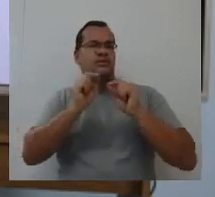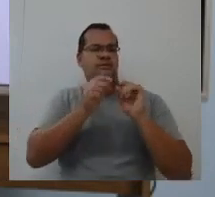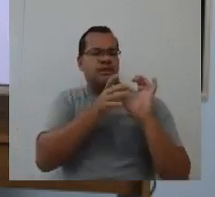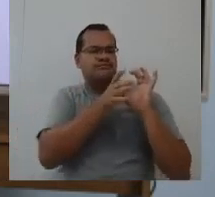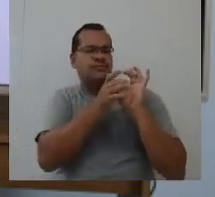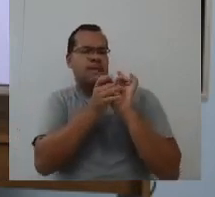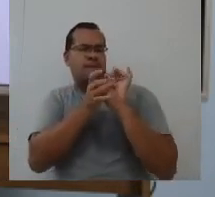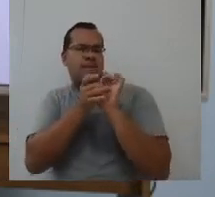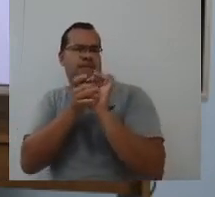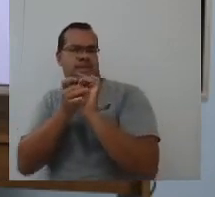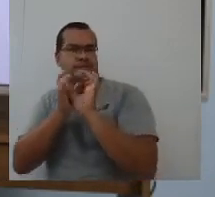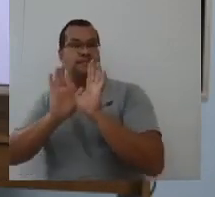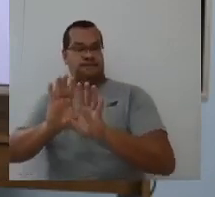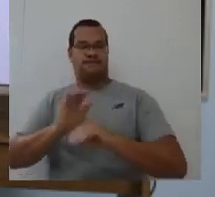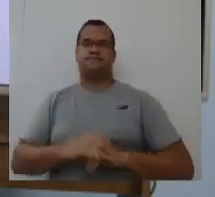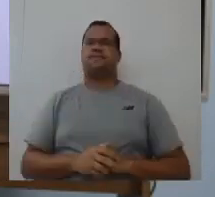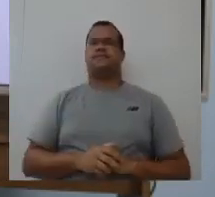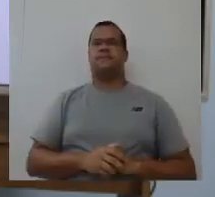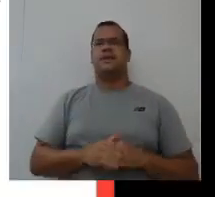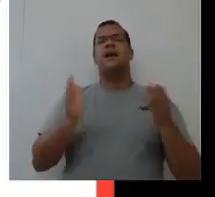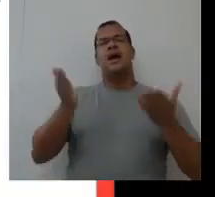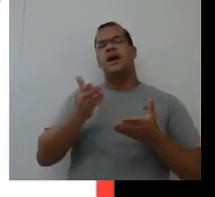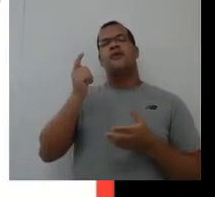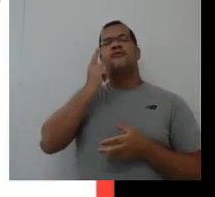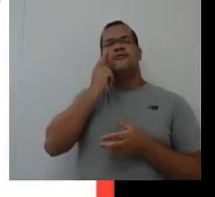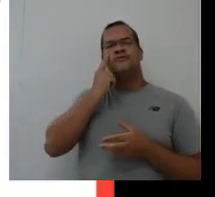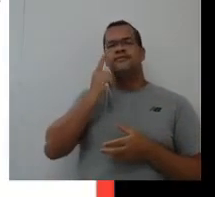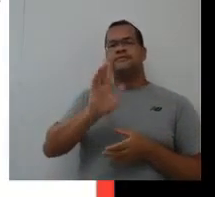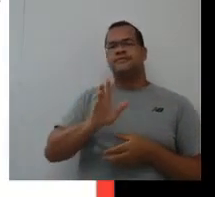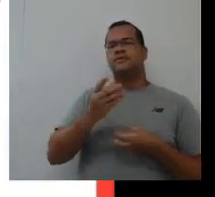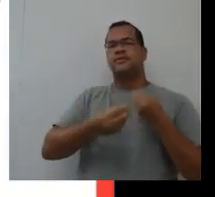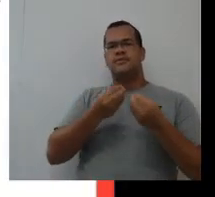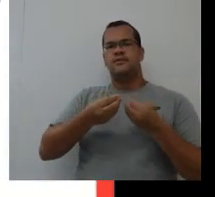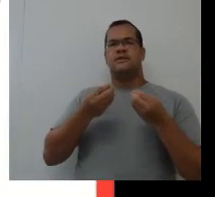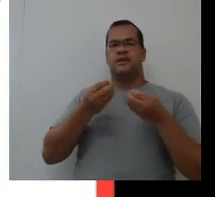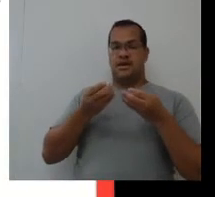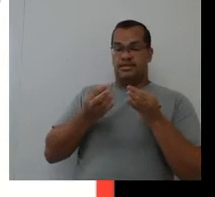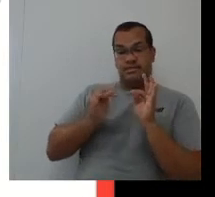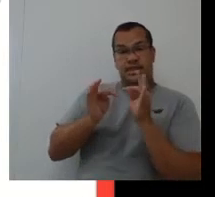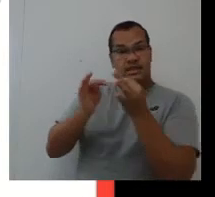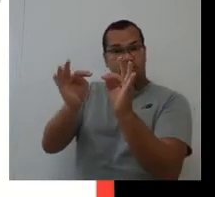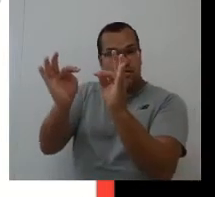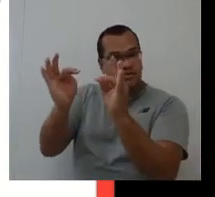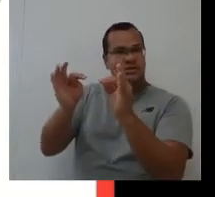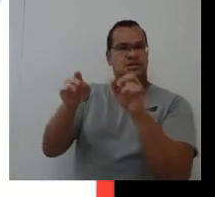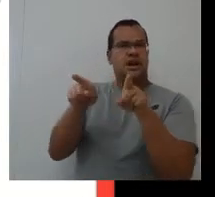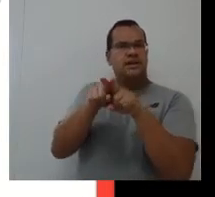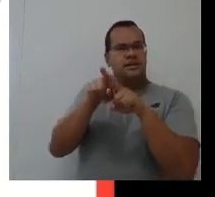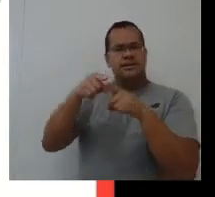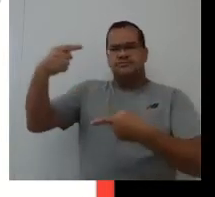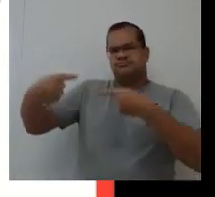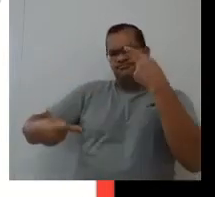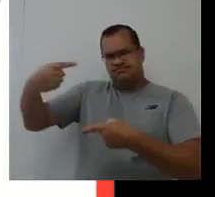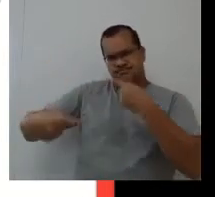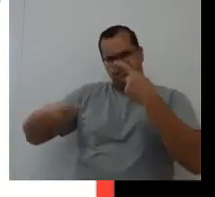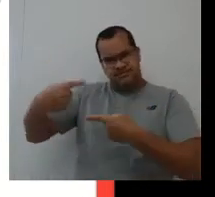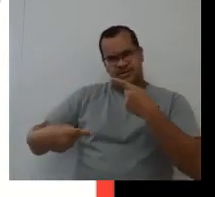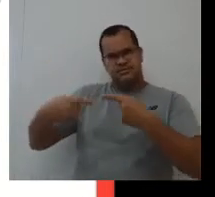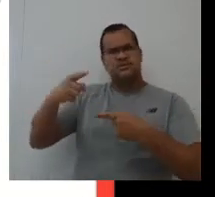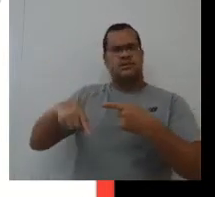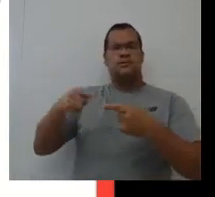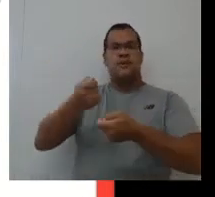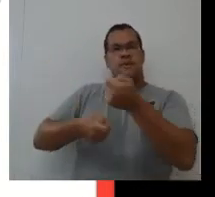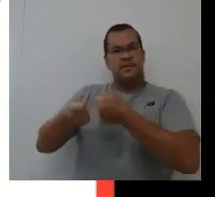encadeamento desses fatos. Então vejamos aqui. O desenvolvimento tecnológico e disputa comercial. A Revolução